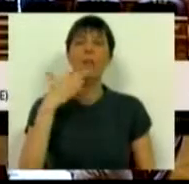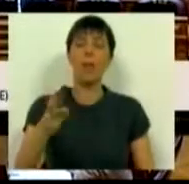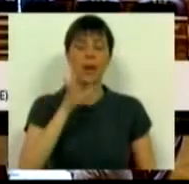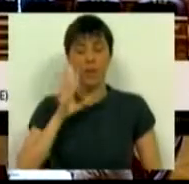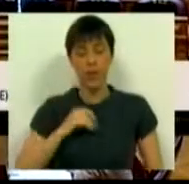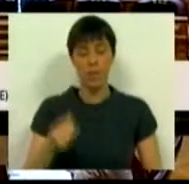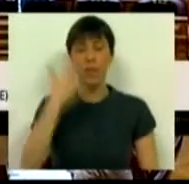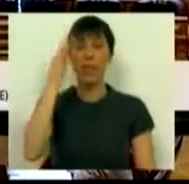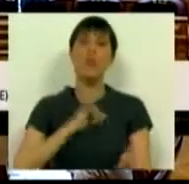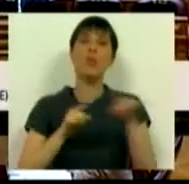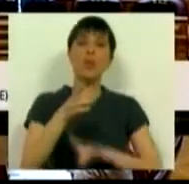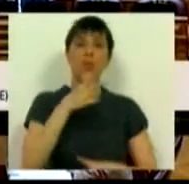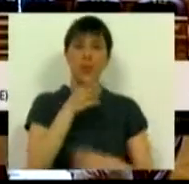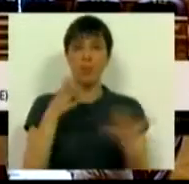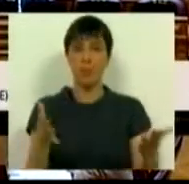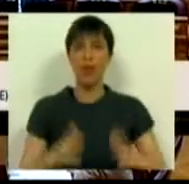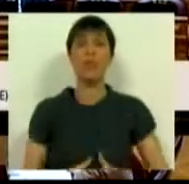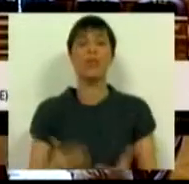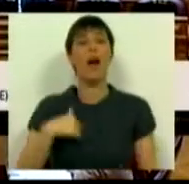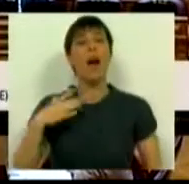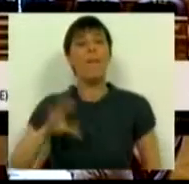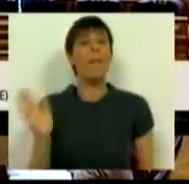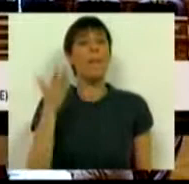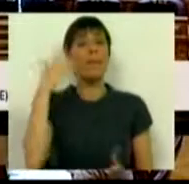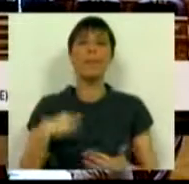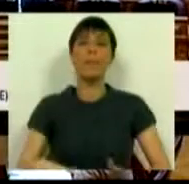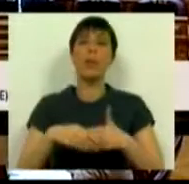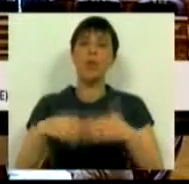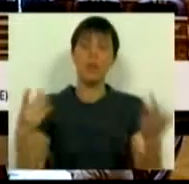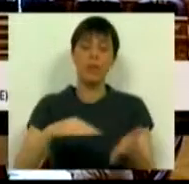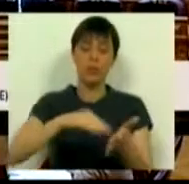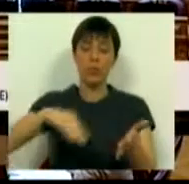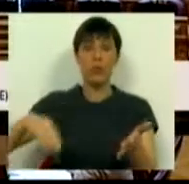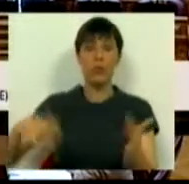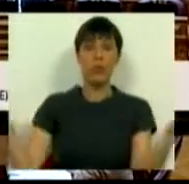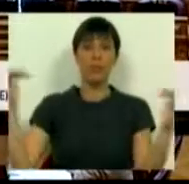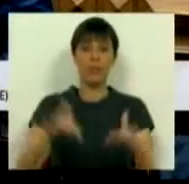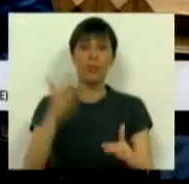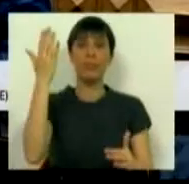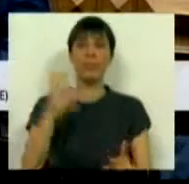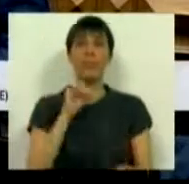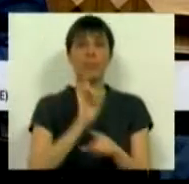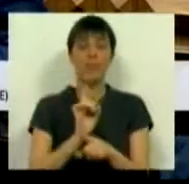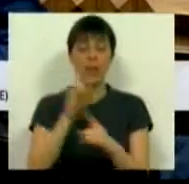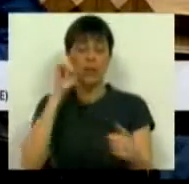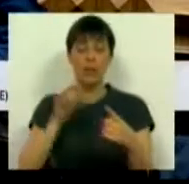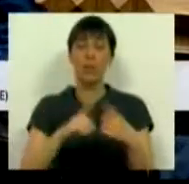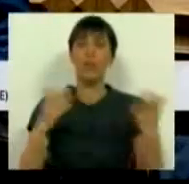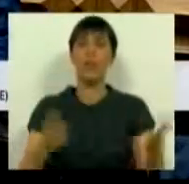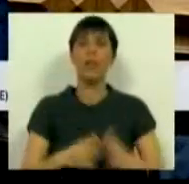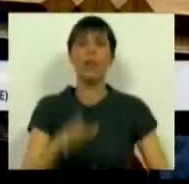Muito obrigado, Sra. Presidente, Srs. Deputados. Queria, em primeiro lugar, cumprimentar os peticionantes e, a esse